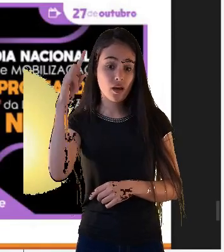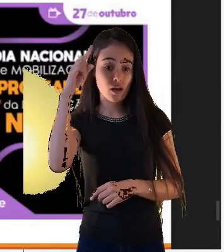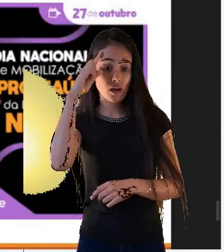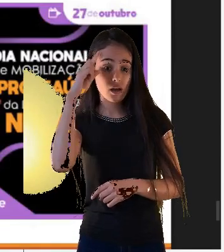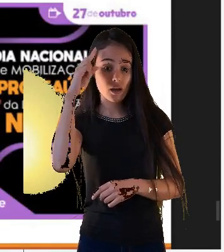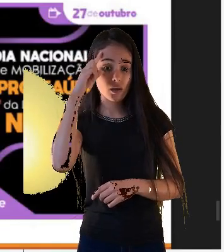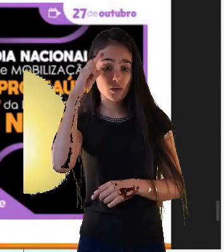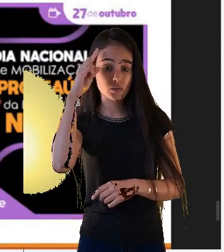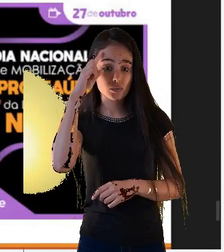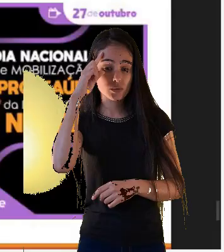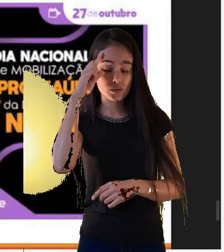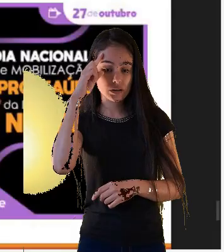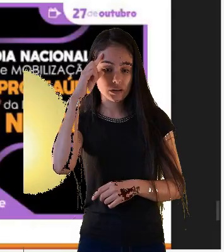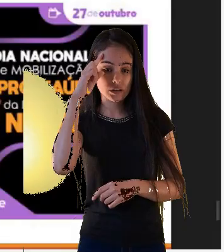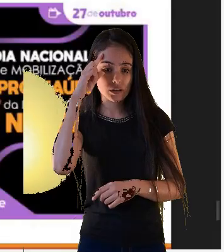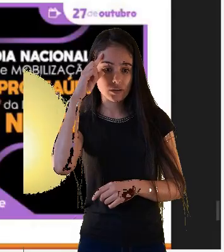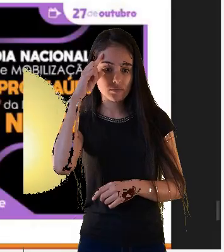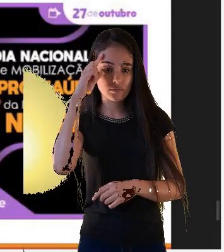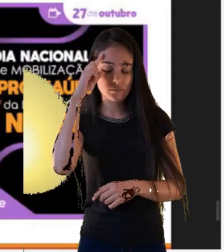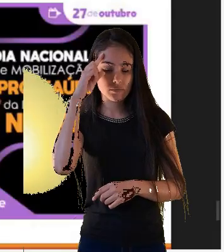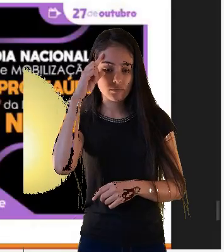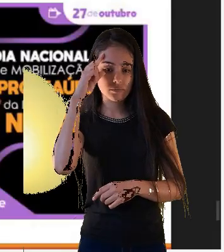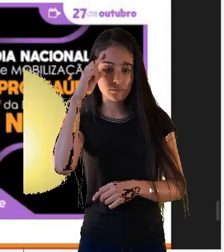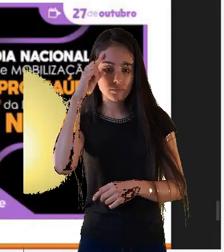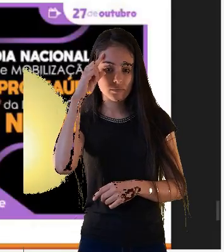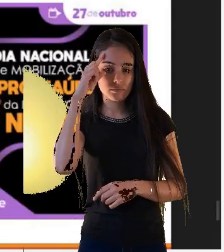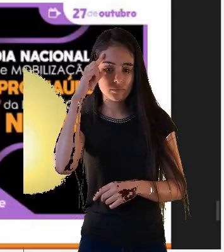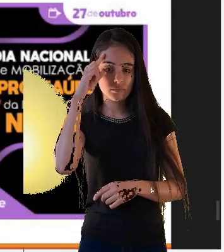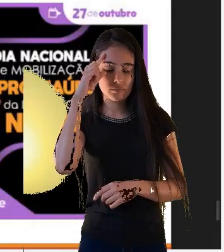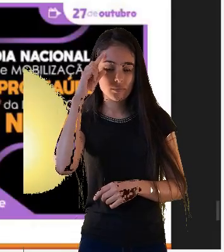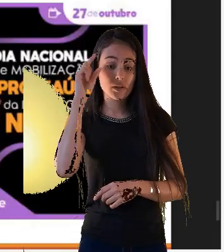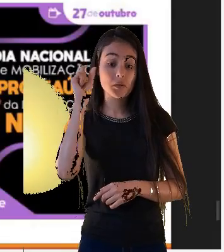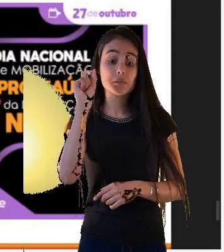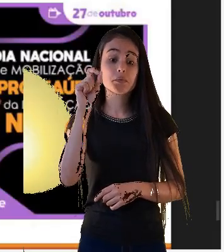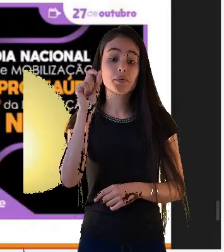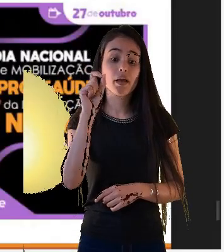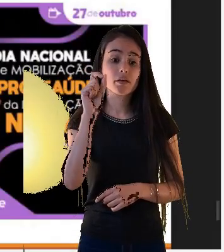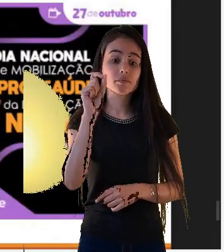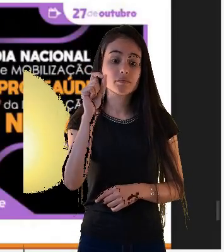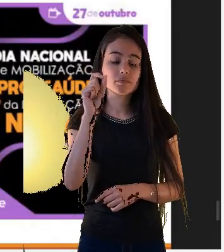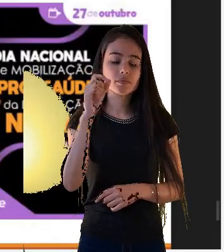governantes, né, e profissionais da área da saúde sobre as